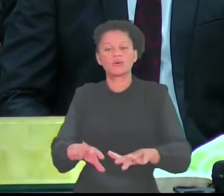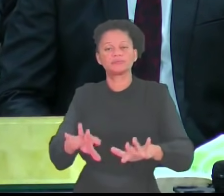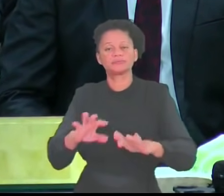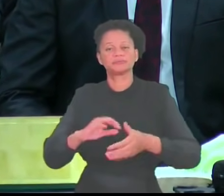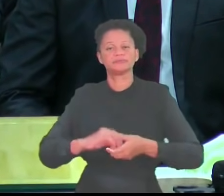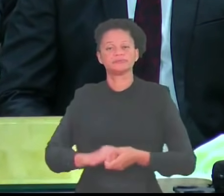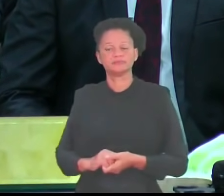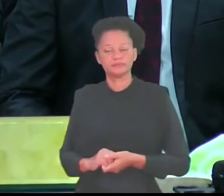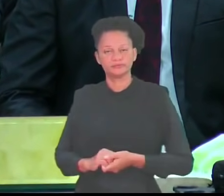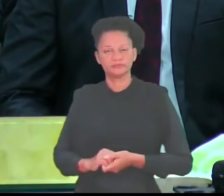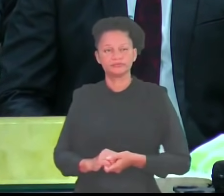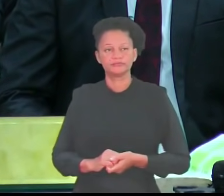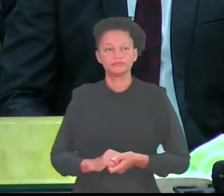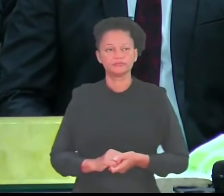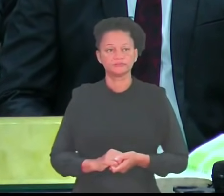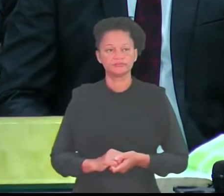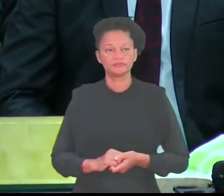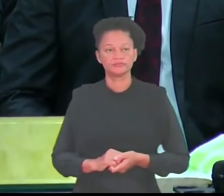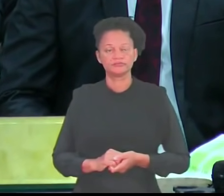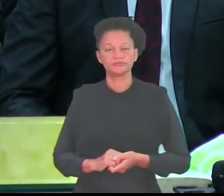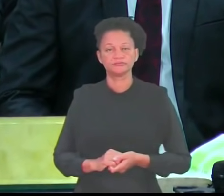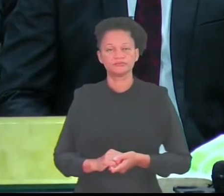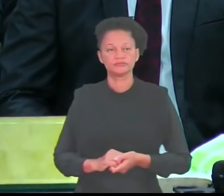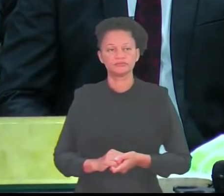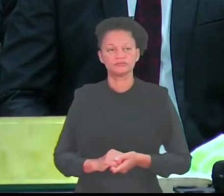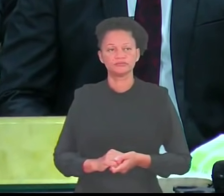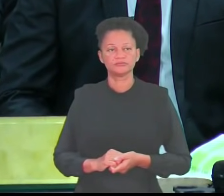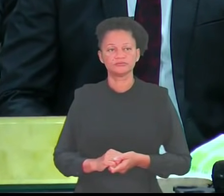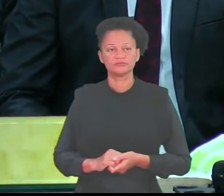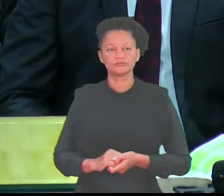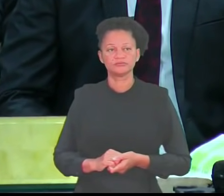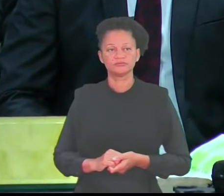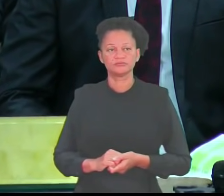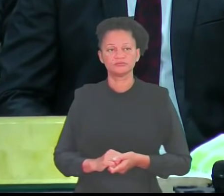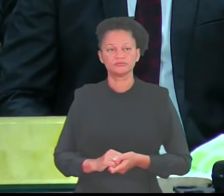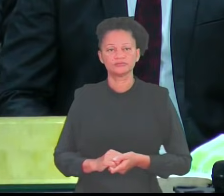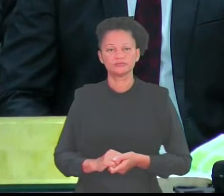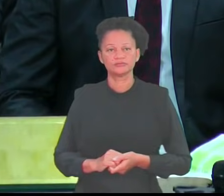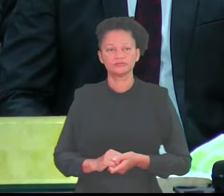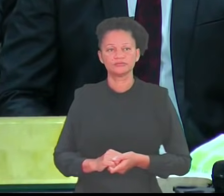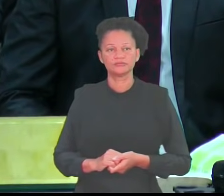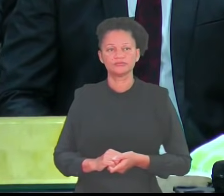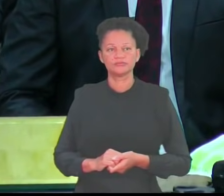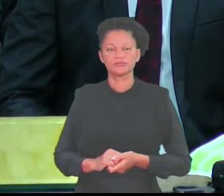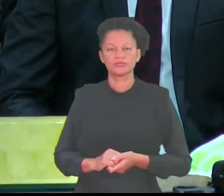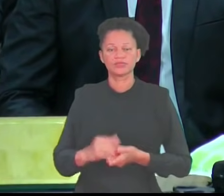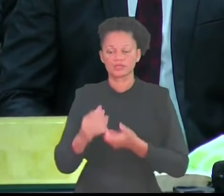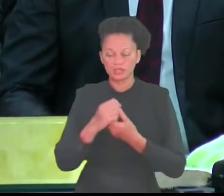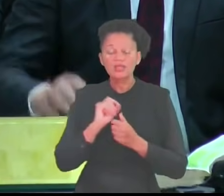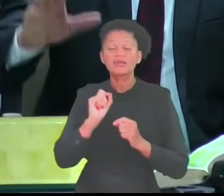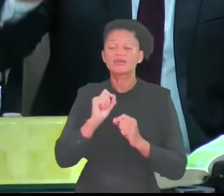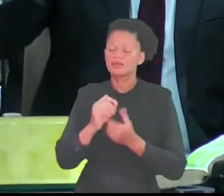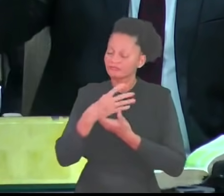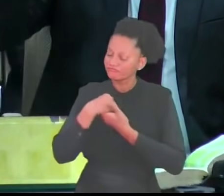abaixo. E pura, pastor, pura. Quem dá glória para Deus?